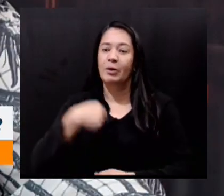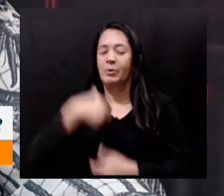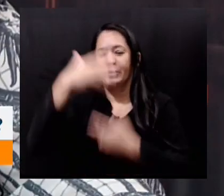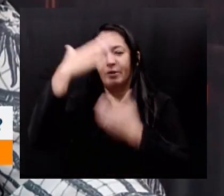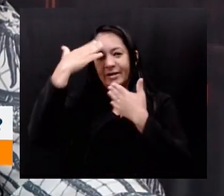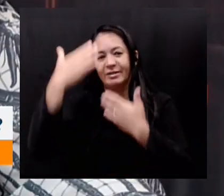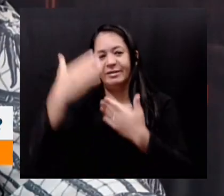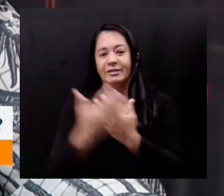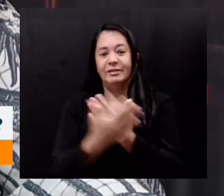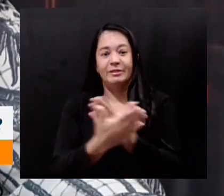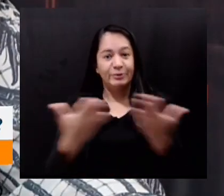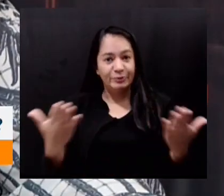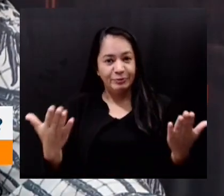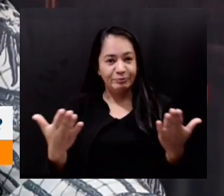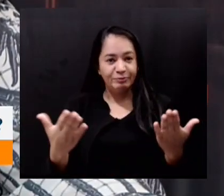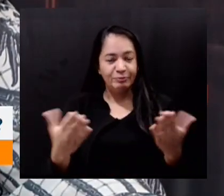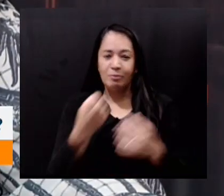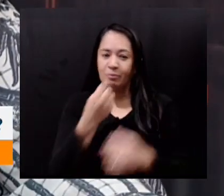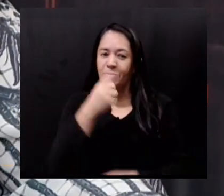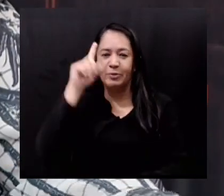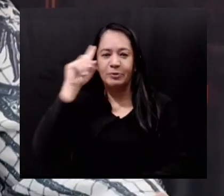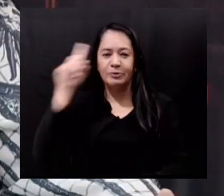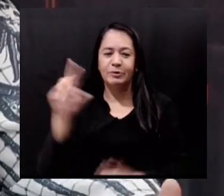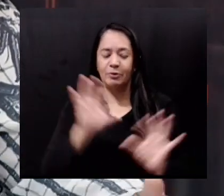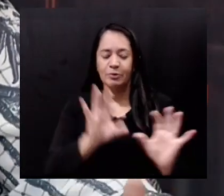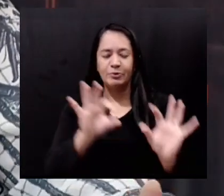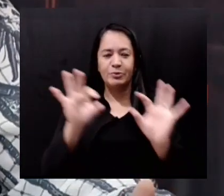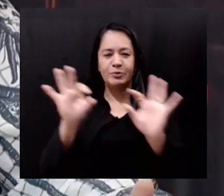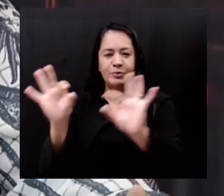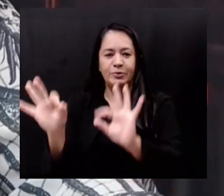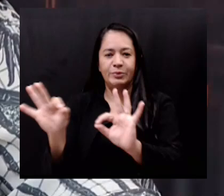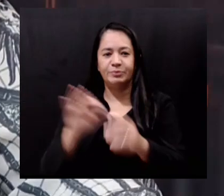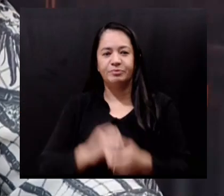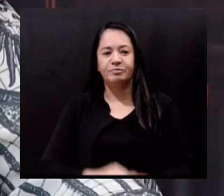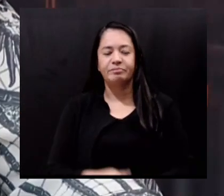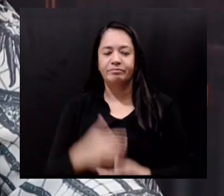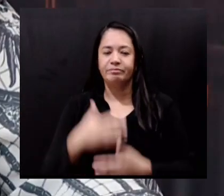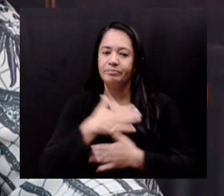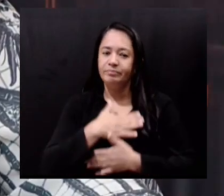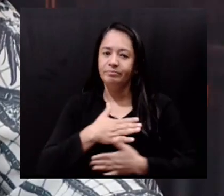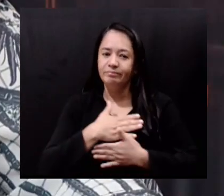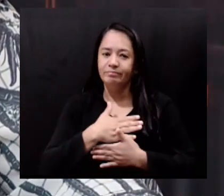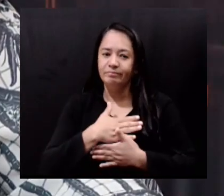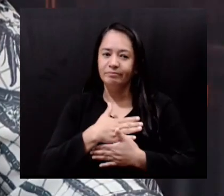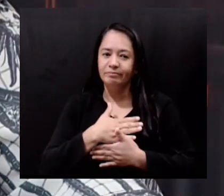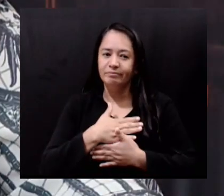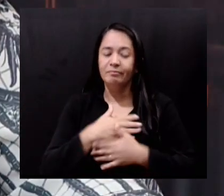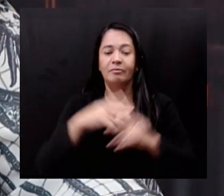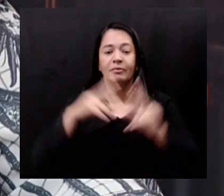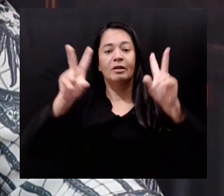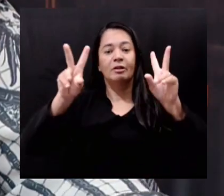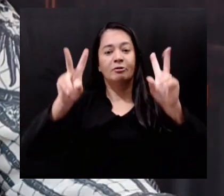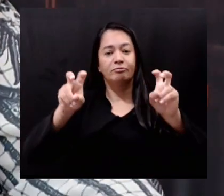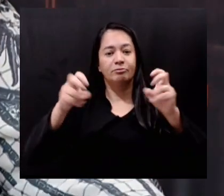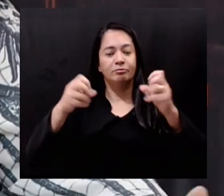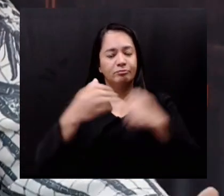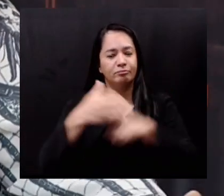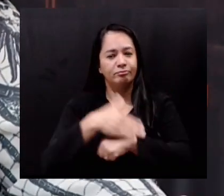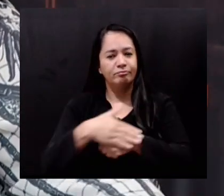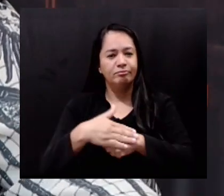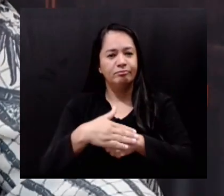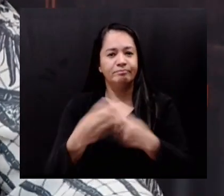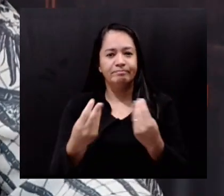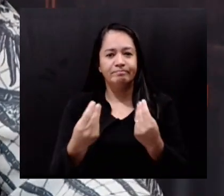que estão assistindo aí. É um prazer poder trazer um tema aí tão falado,